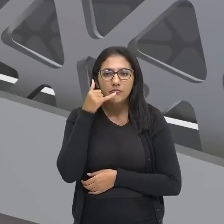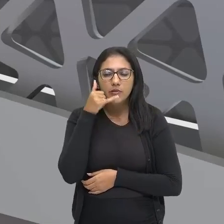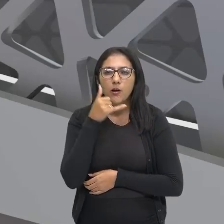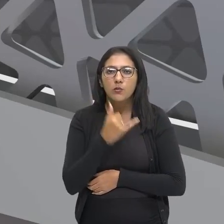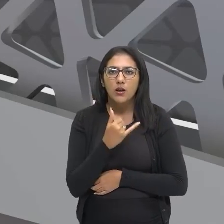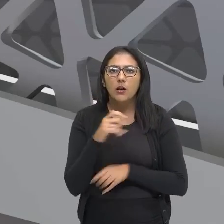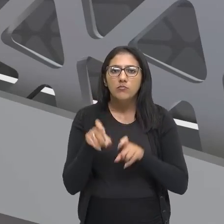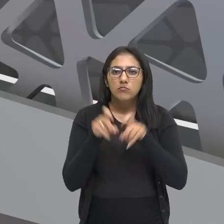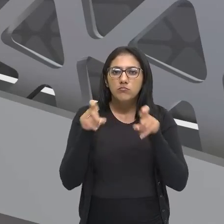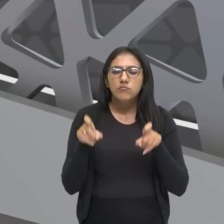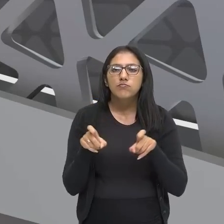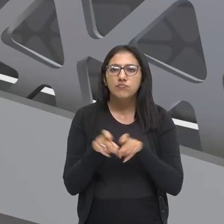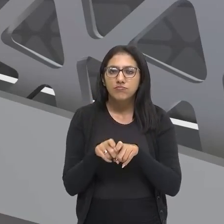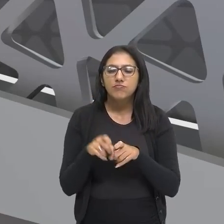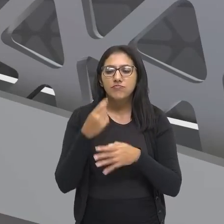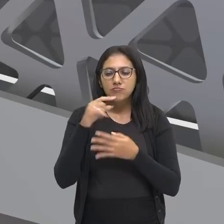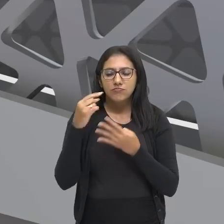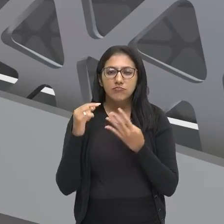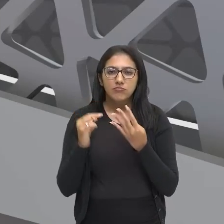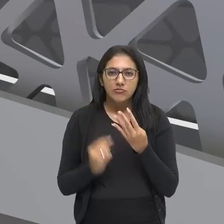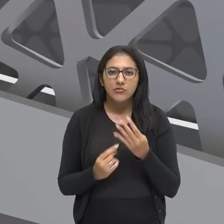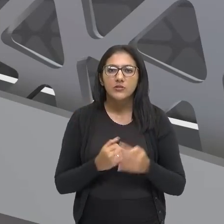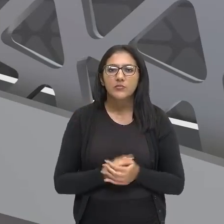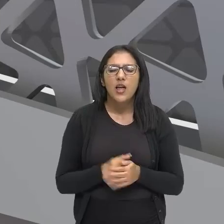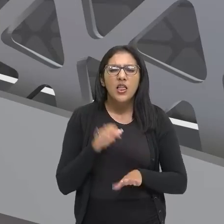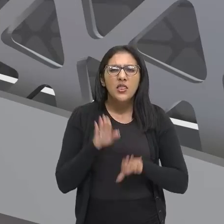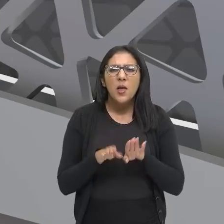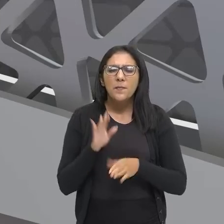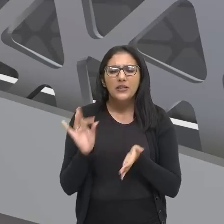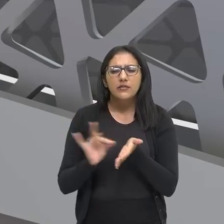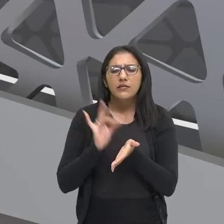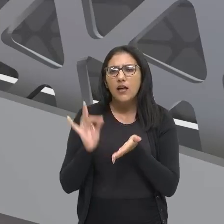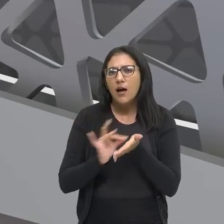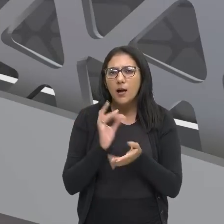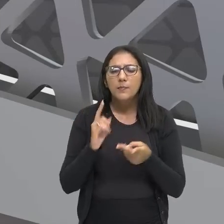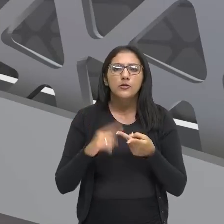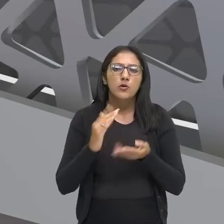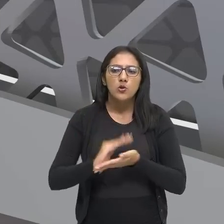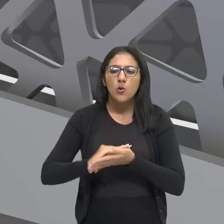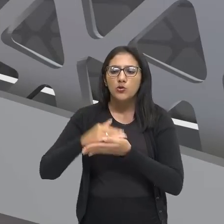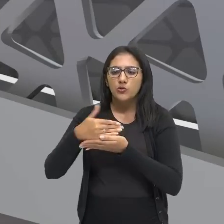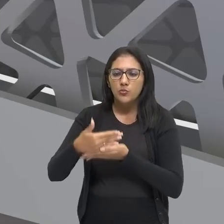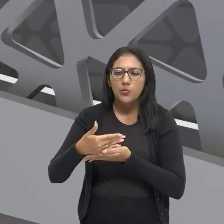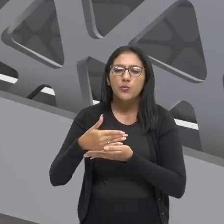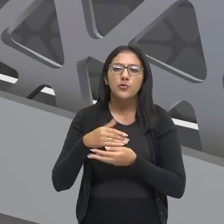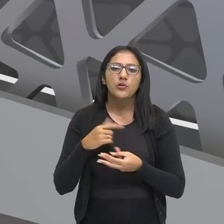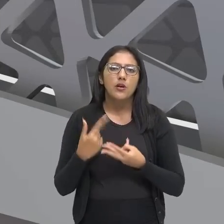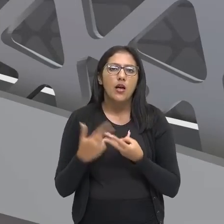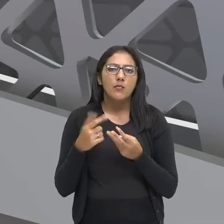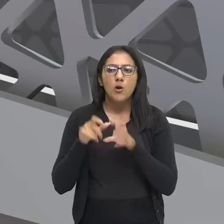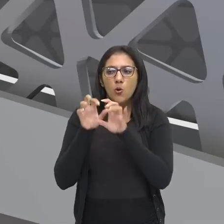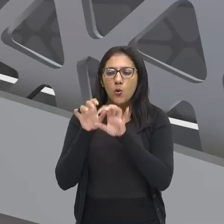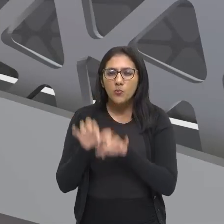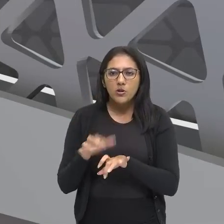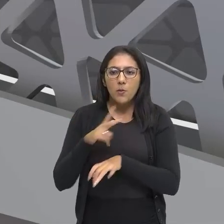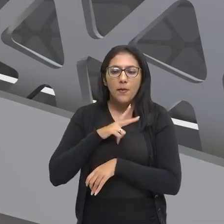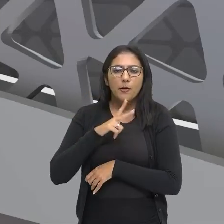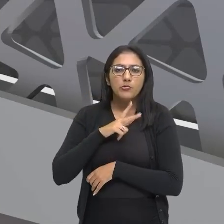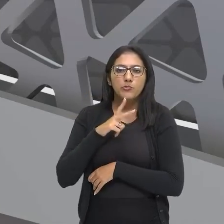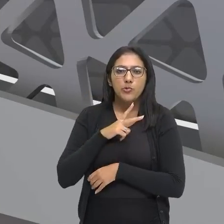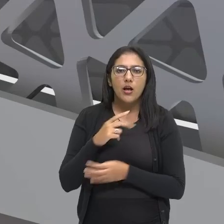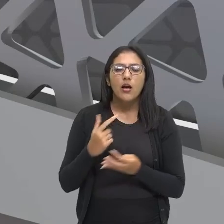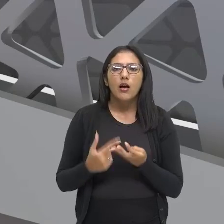fazer essa questão de descarregar completamente. Fique atento à segurança. Maneiras